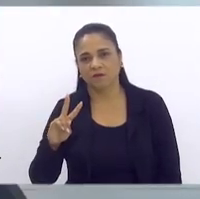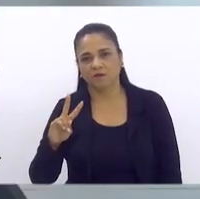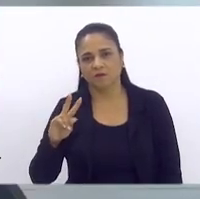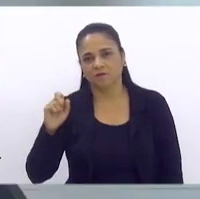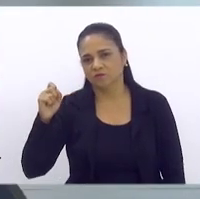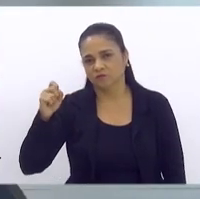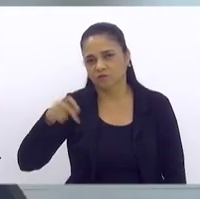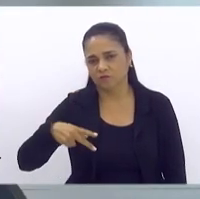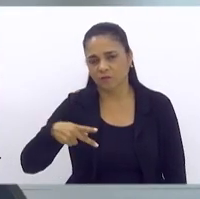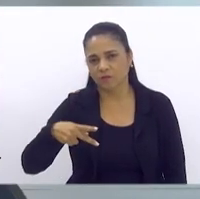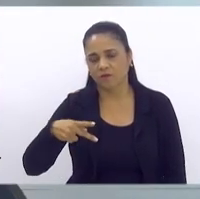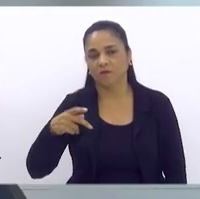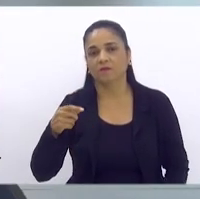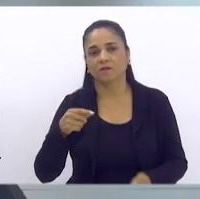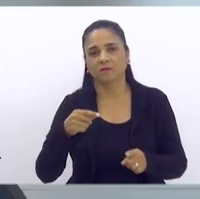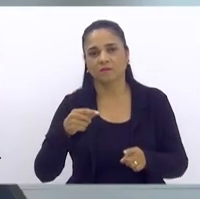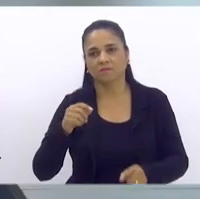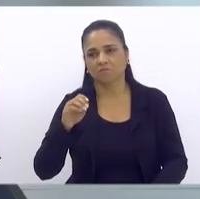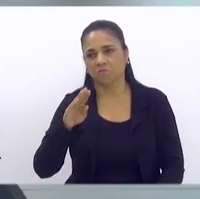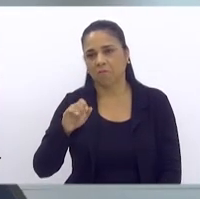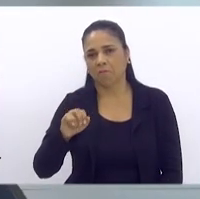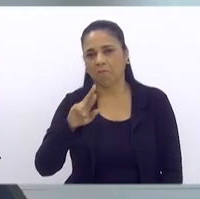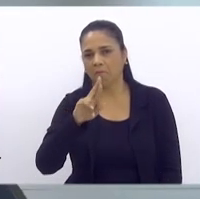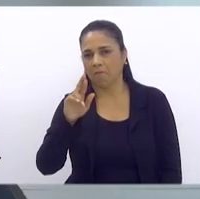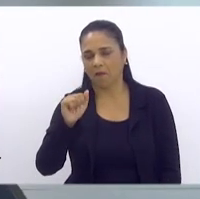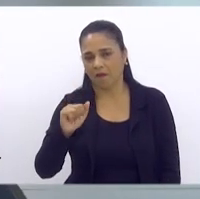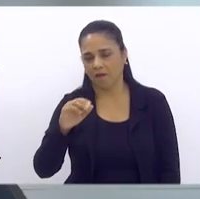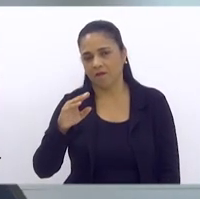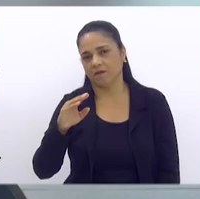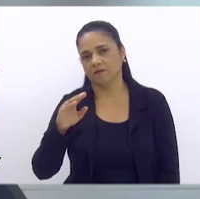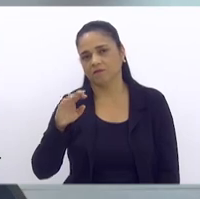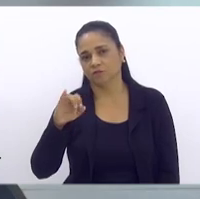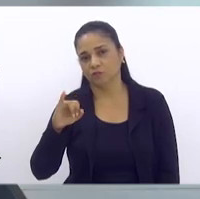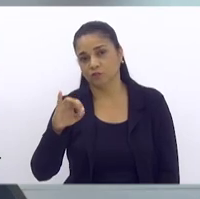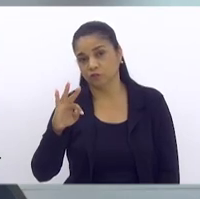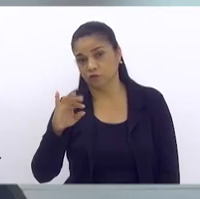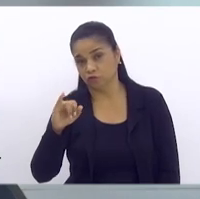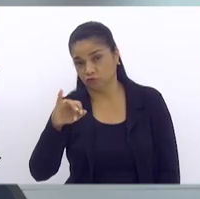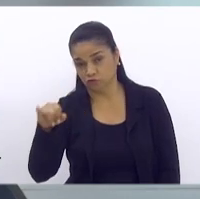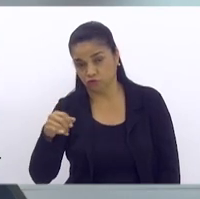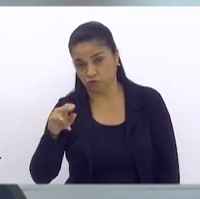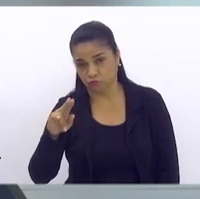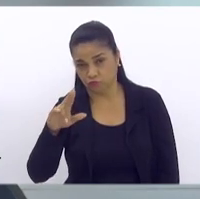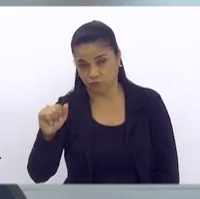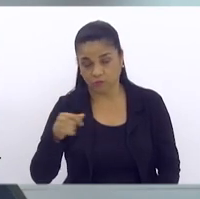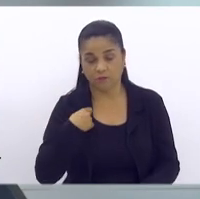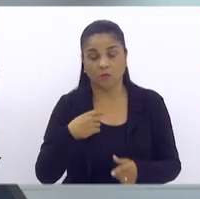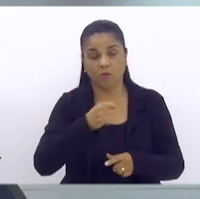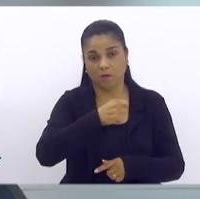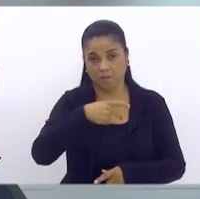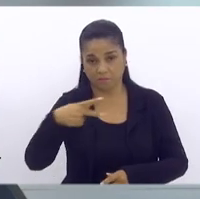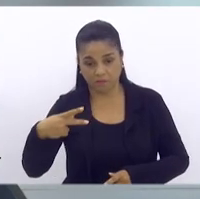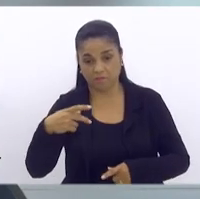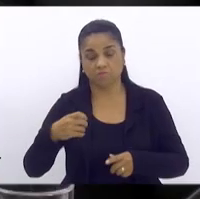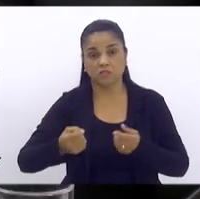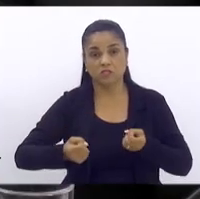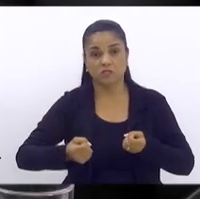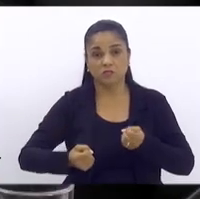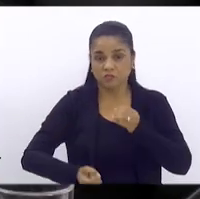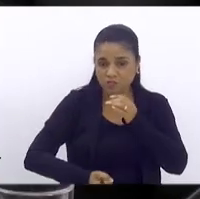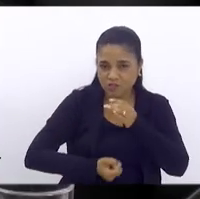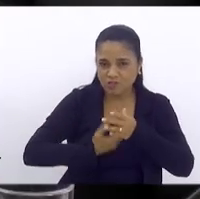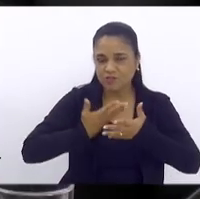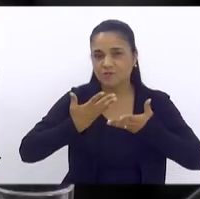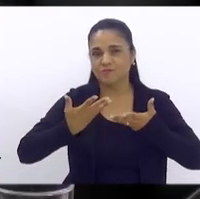profissionais qualificadas, né, para atendimento às vítimas. E lá elas utilizam um aplicativo. Foi o aplicativo que inspirou a criação daquele espaço lá,